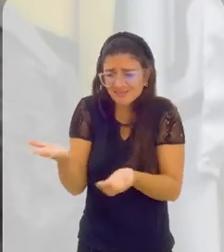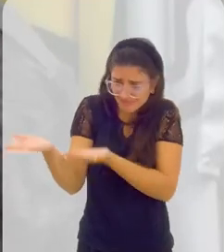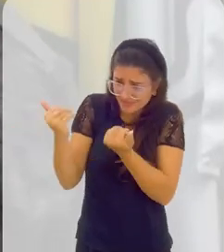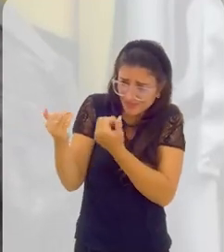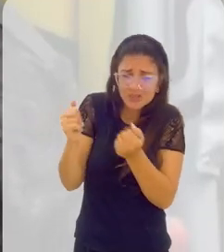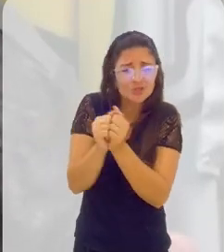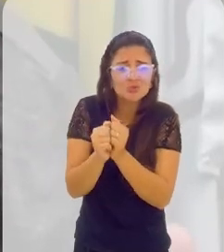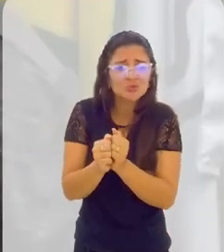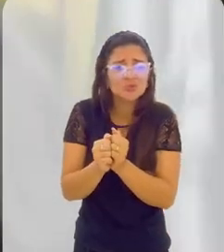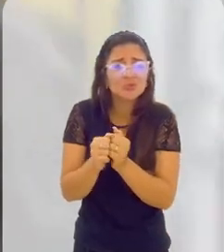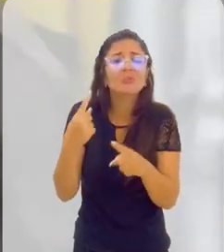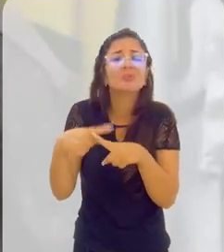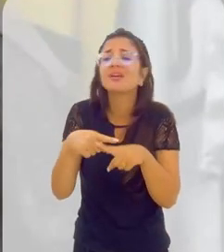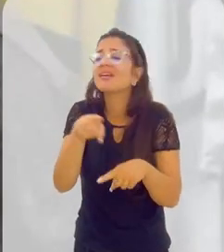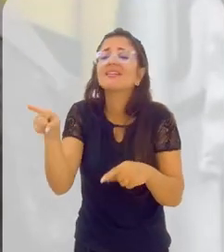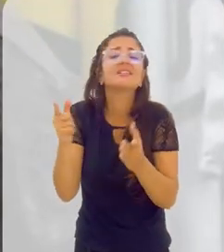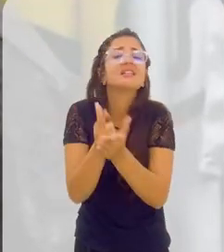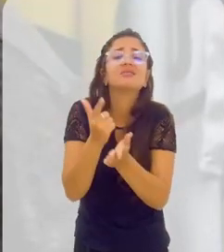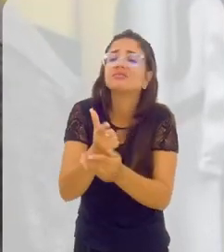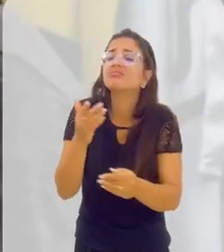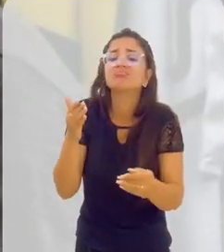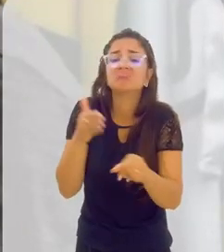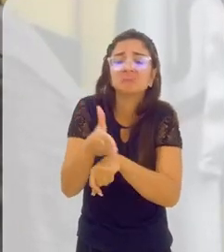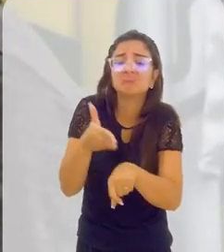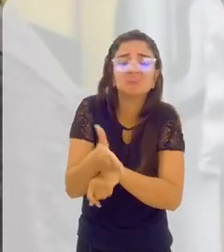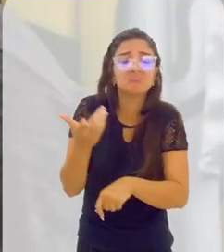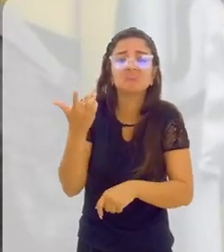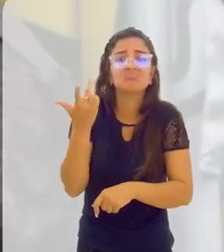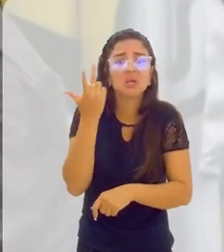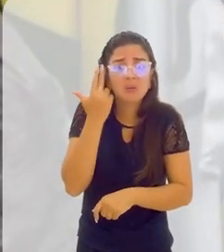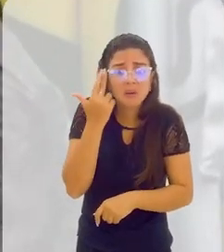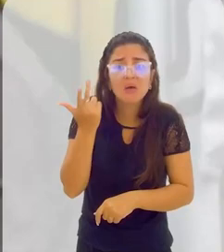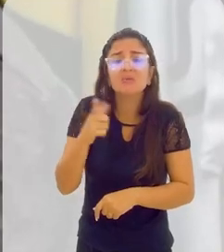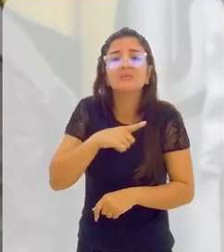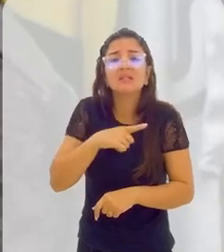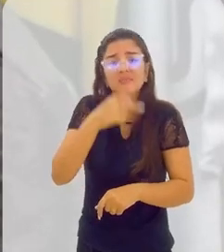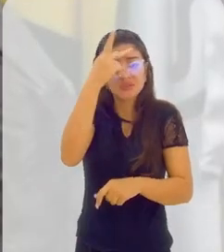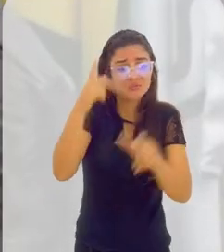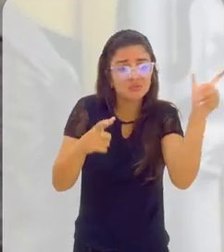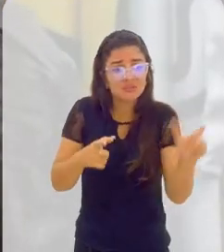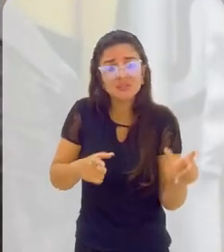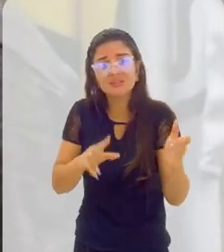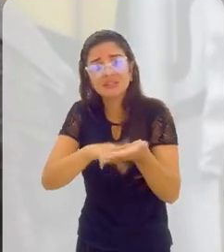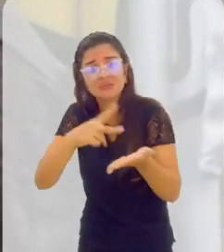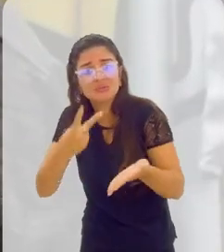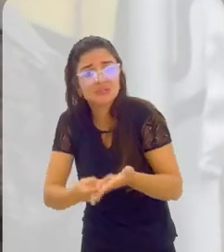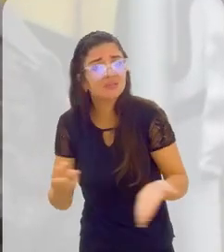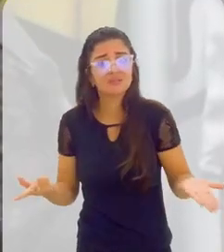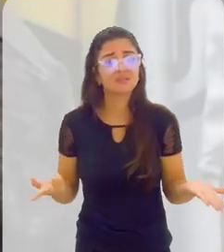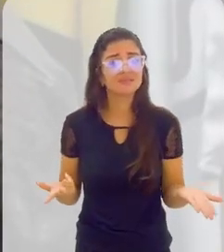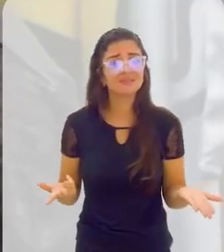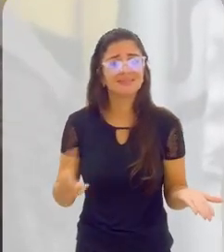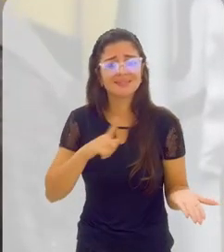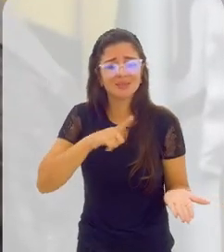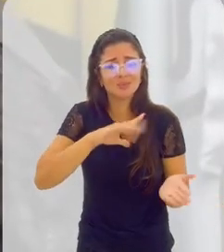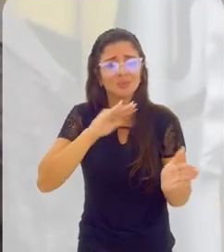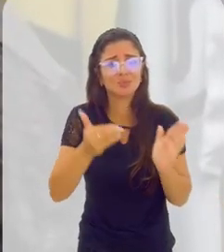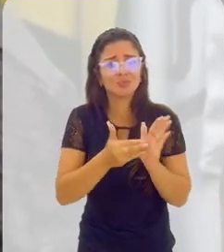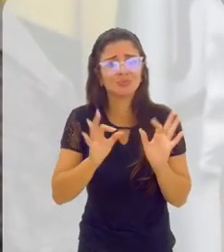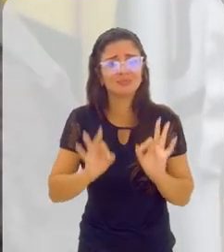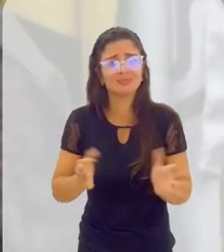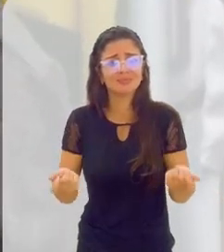porque eles tinham tinha um acesso ao livro que diz permitia ler tinha que traduzisse porque tudo o necessário